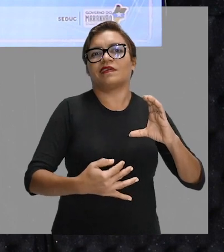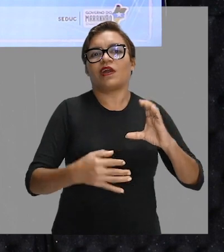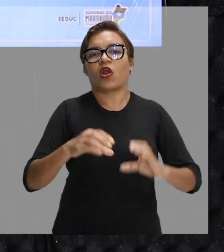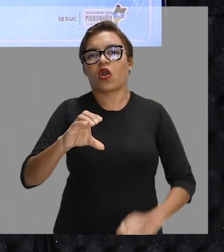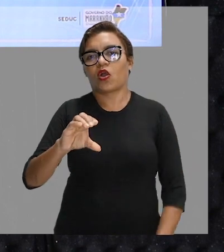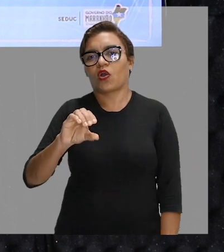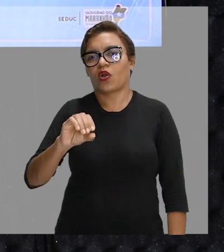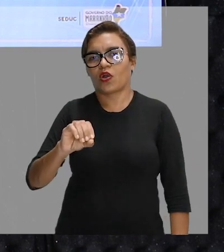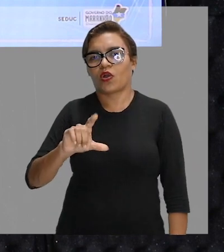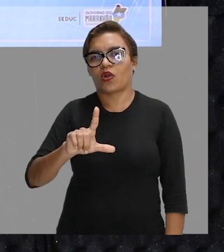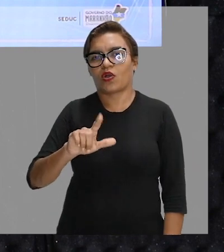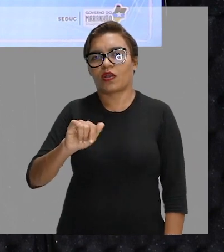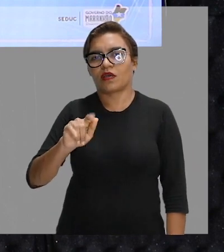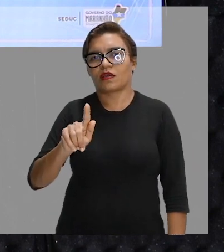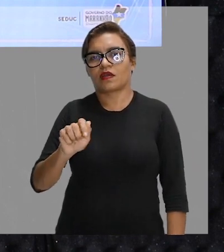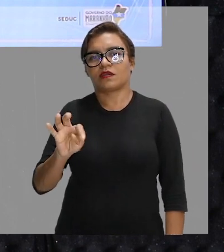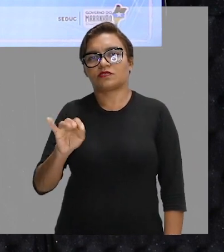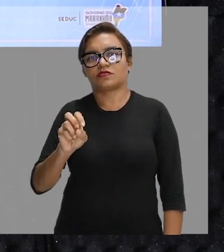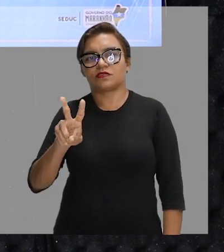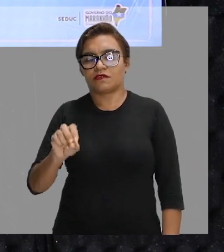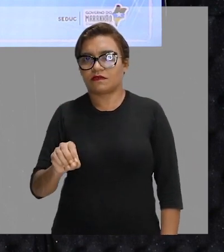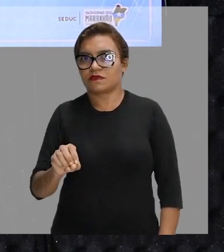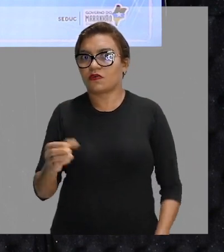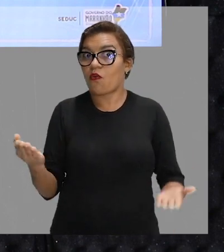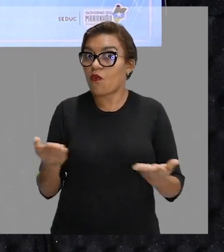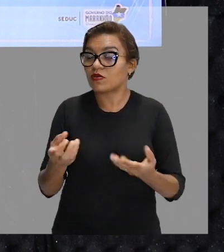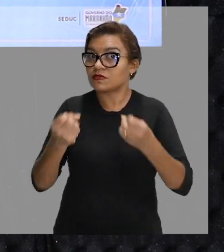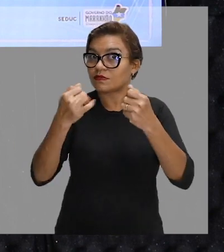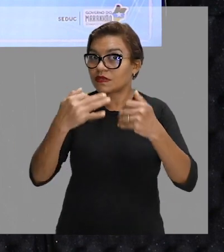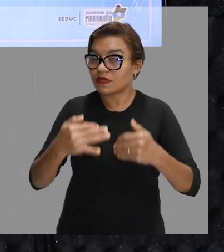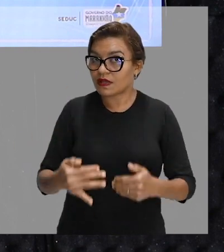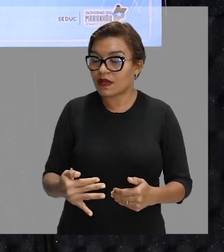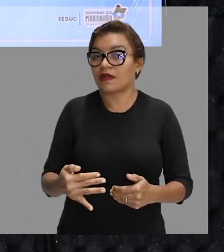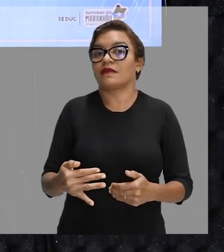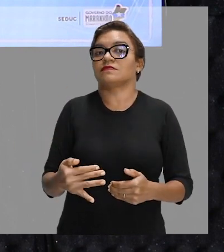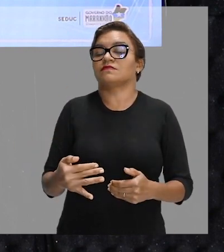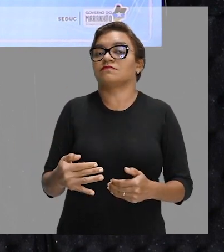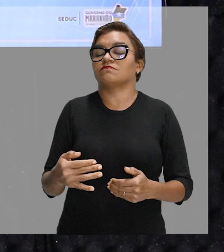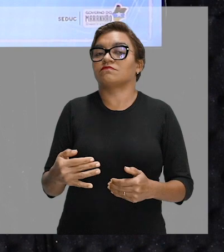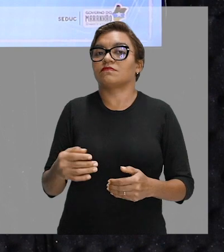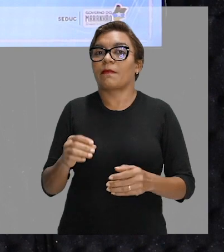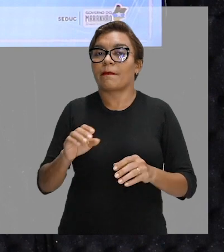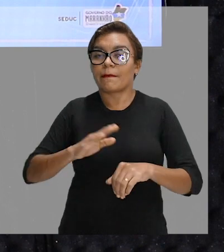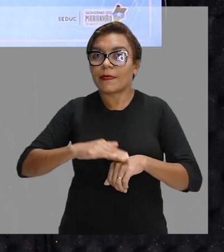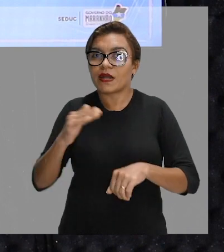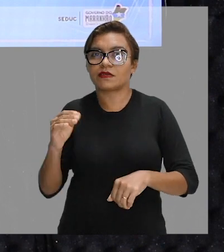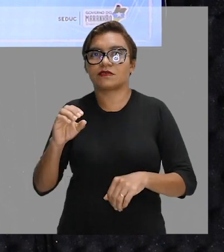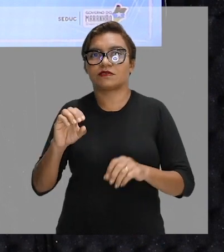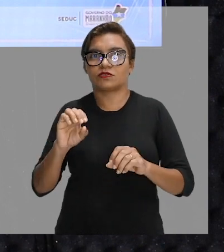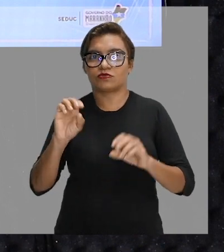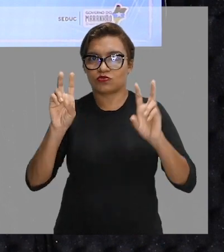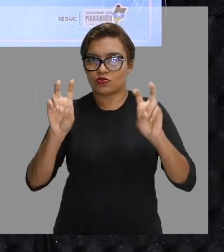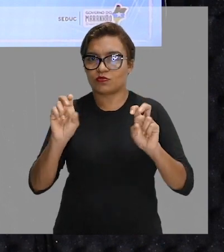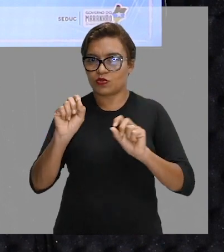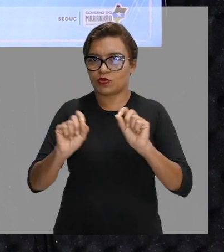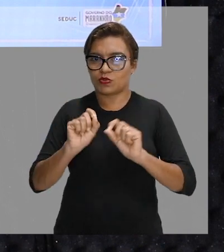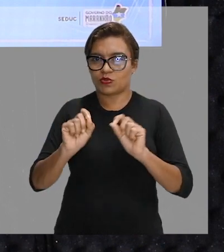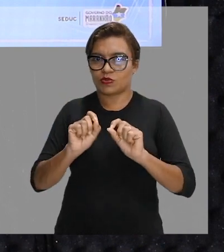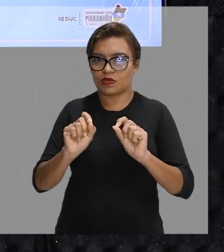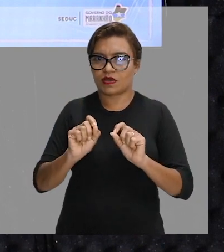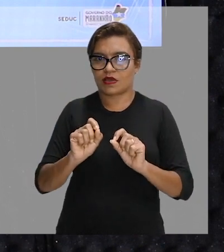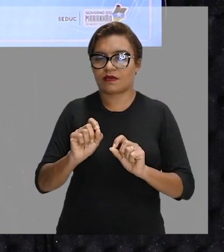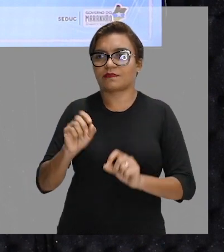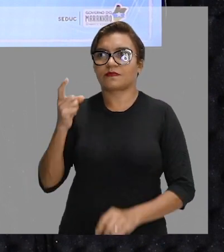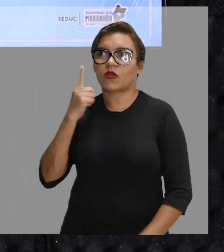falar especificamente de duas delas, a ebulioscopia e a crioscopia. E vamos